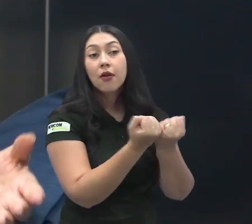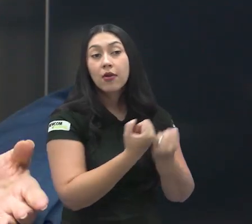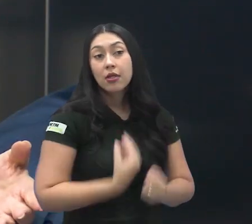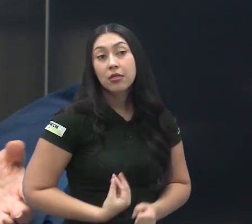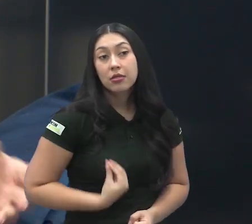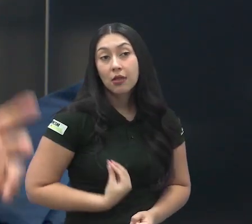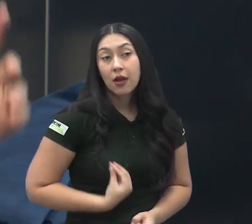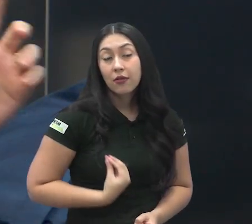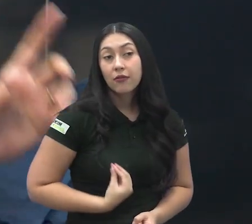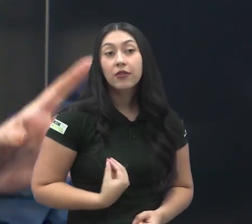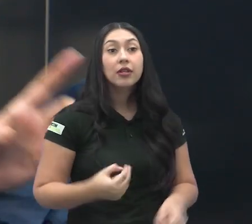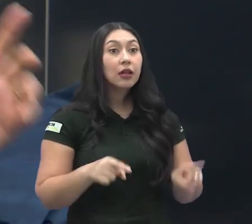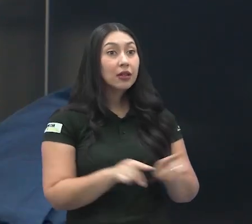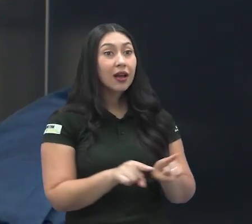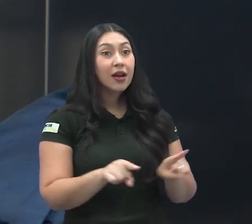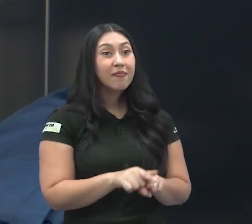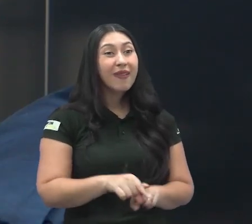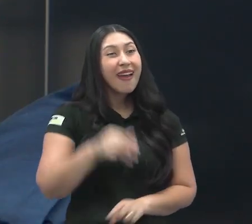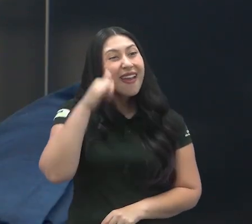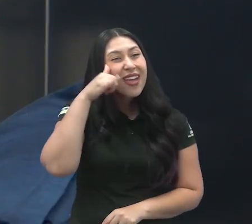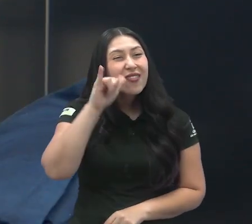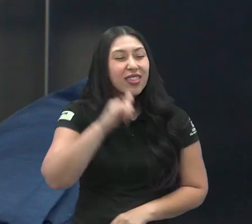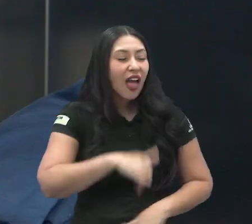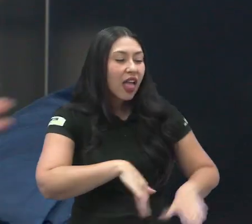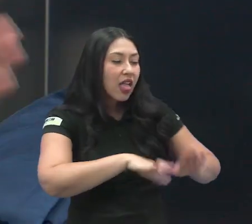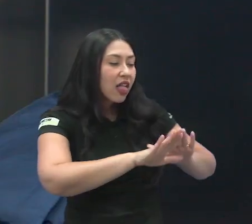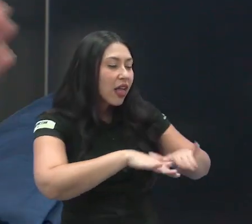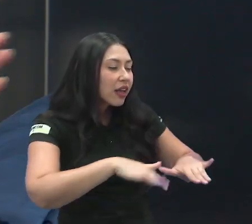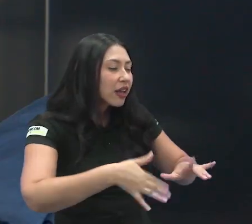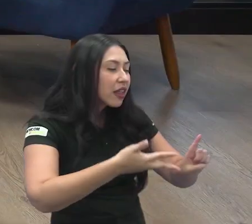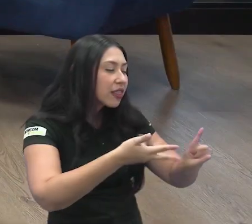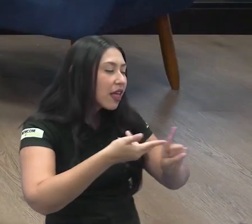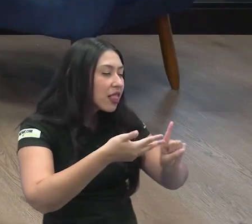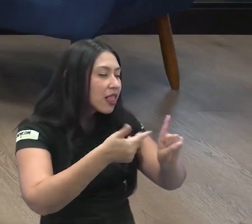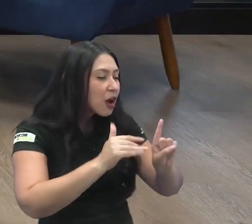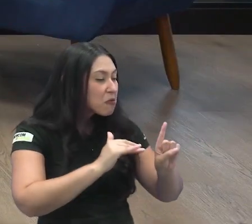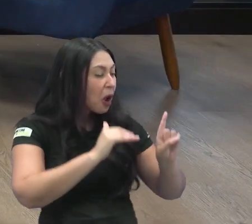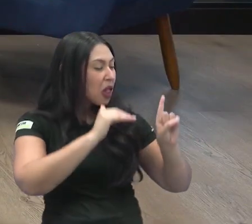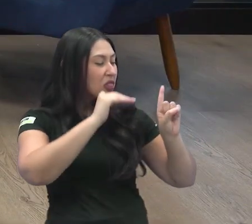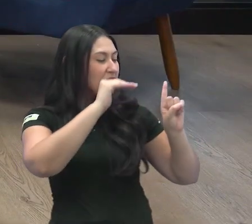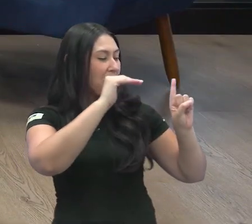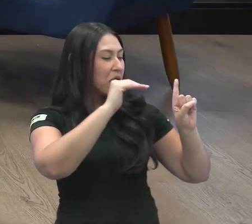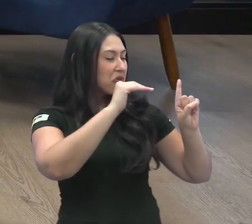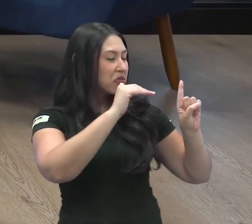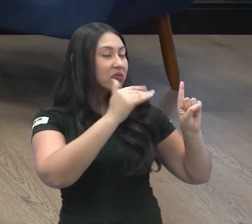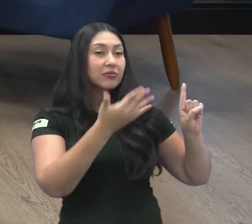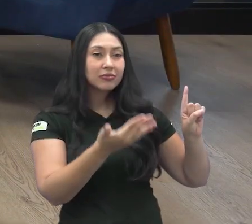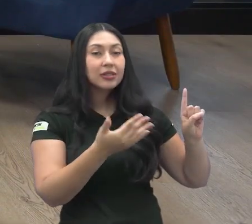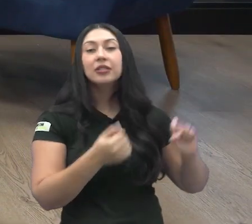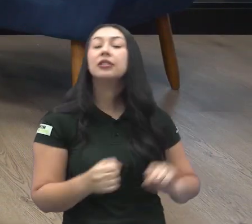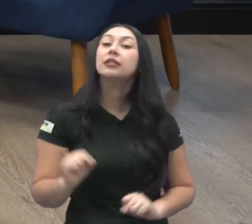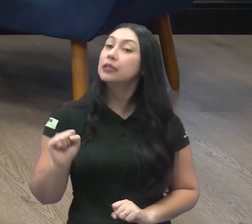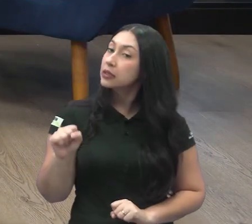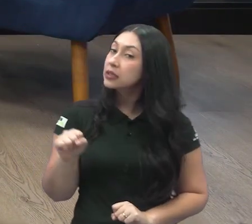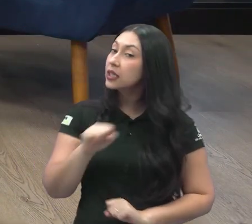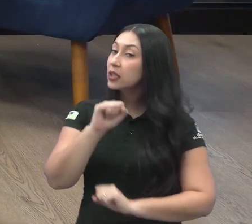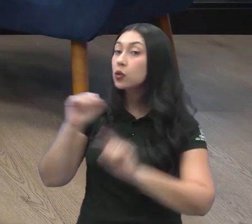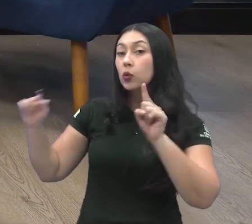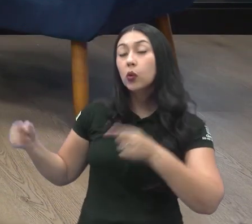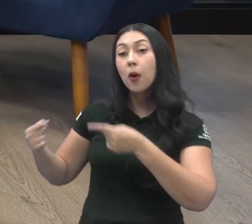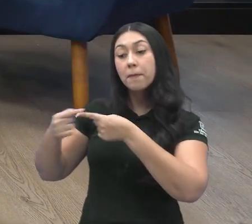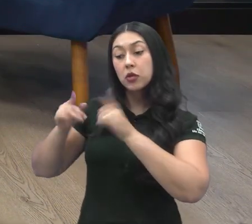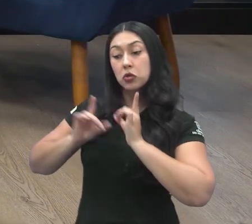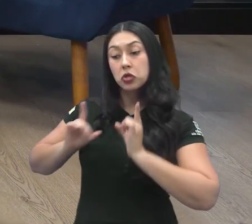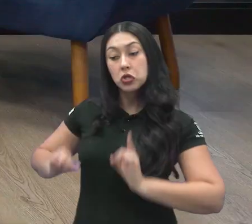Defesa da Vida e também em relação ao combate à adultização. Como foram os trabalhos dessas frentes? 2 trabalhos também nessa linha da dignidade da